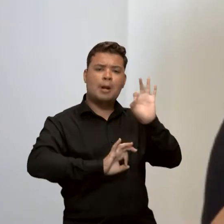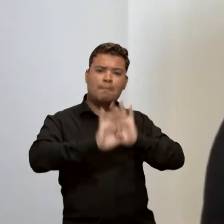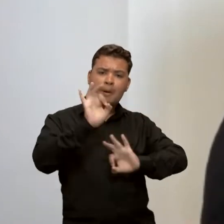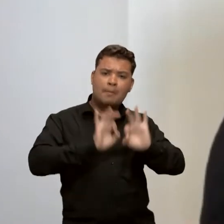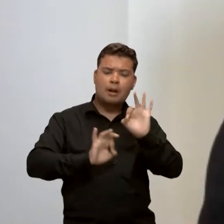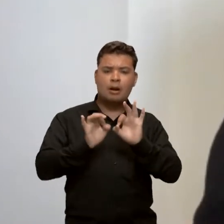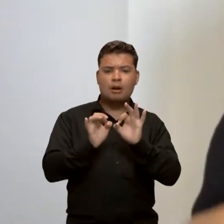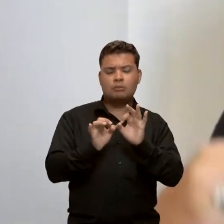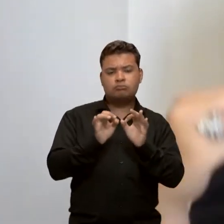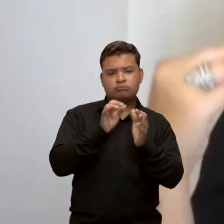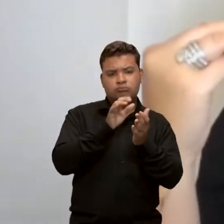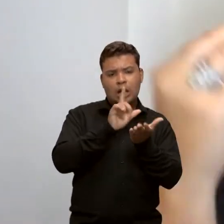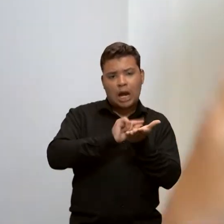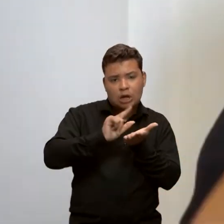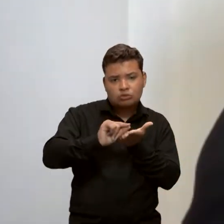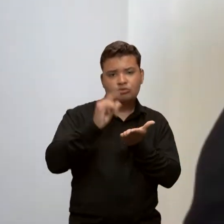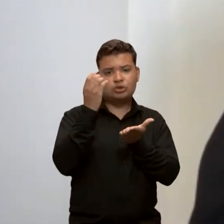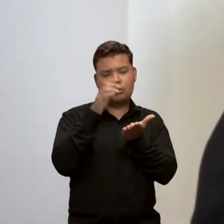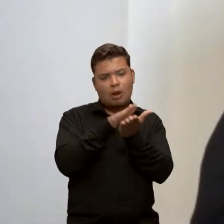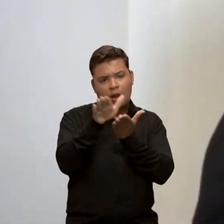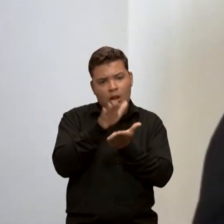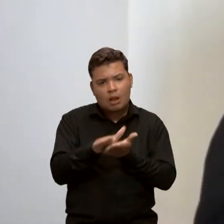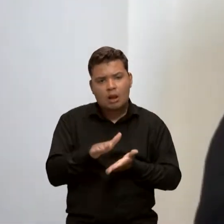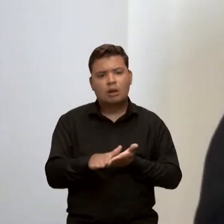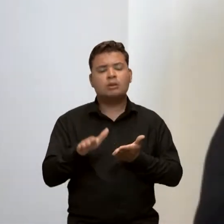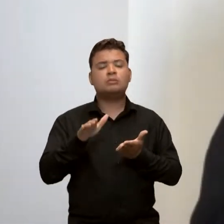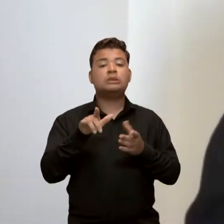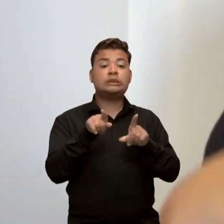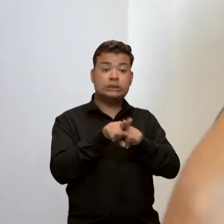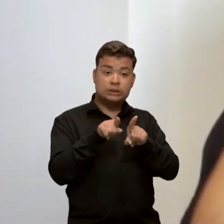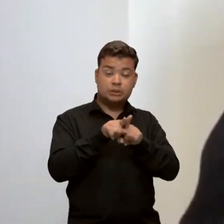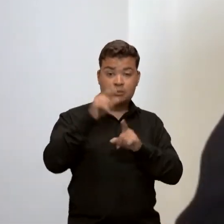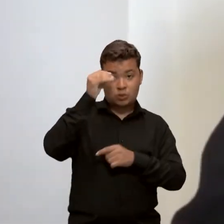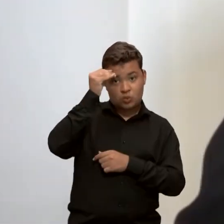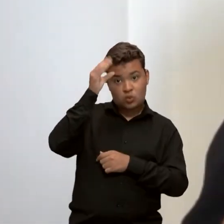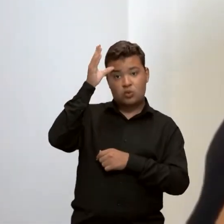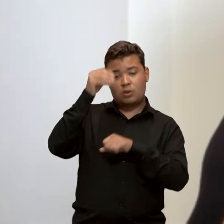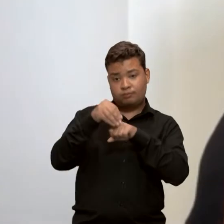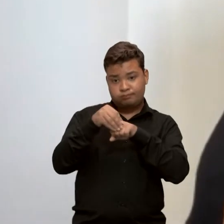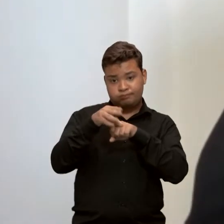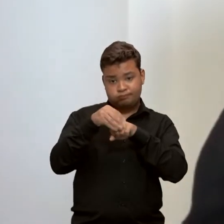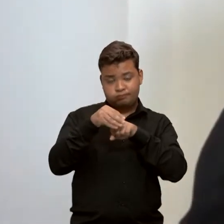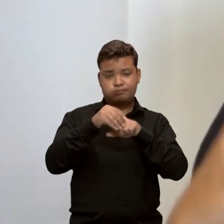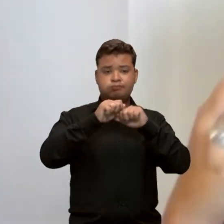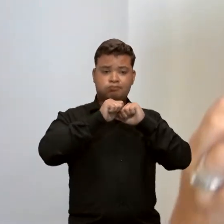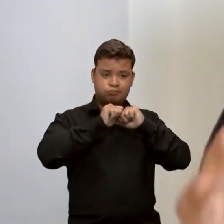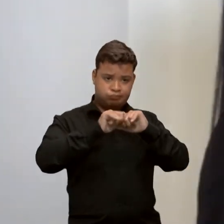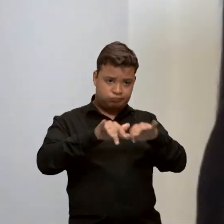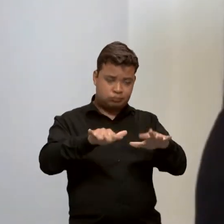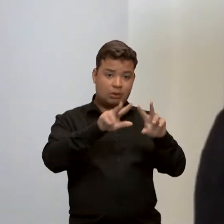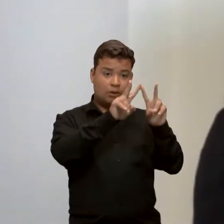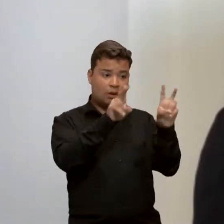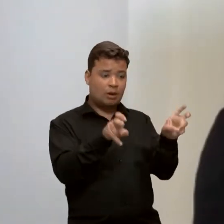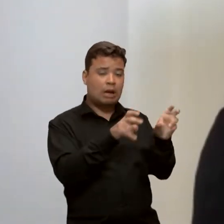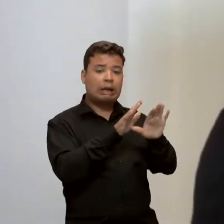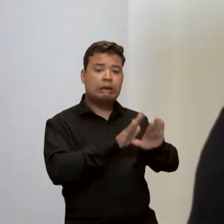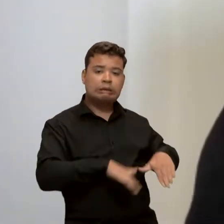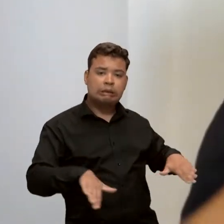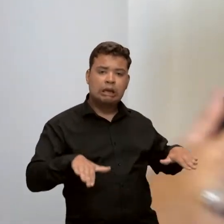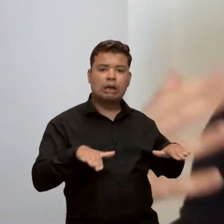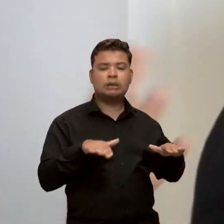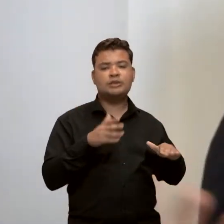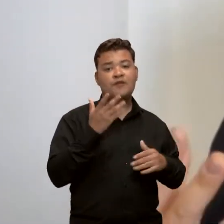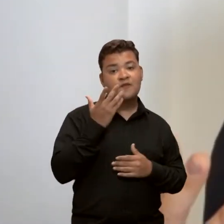artigos científicos, existe divulgação dos conhecimentos sobre a criança, sobre a infância e sobre a educação